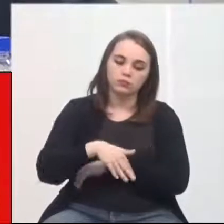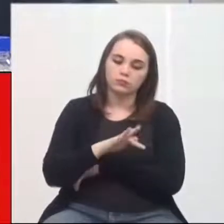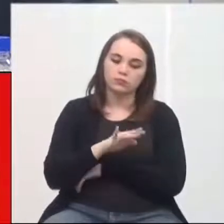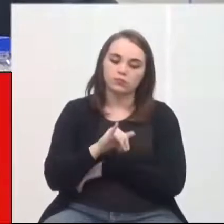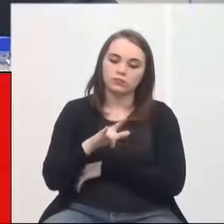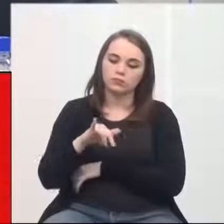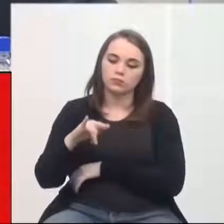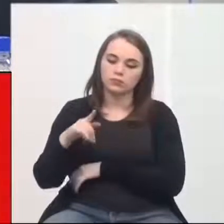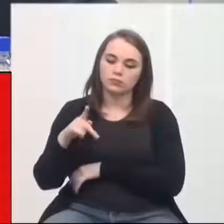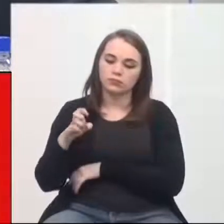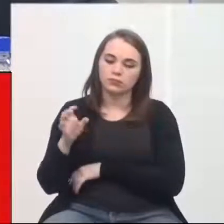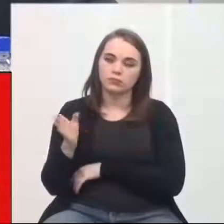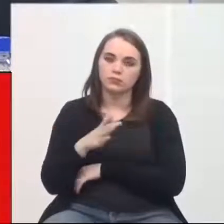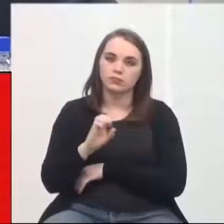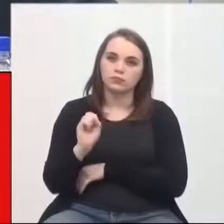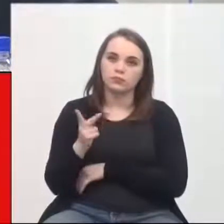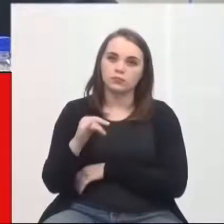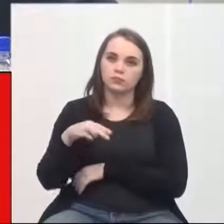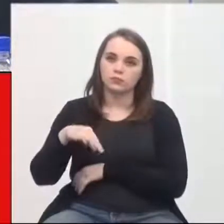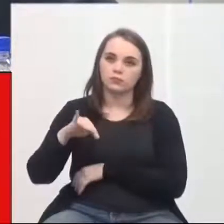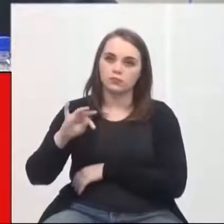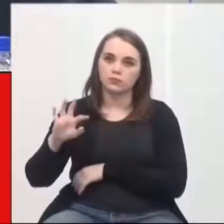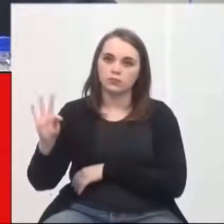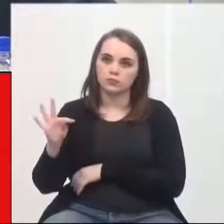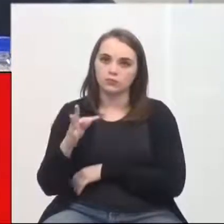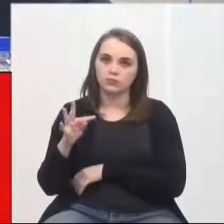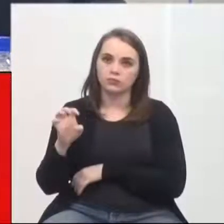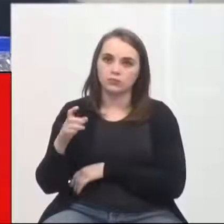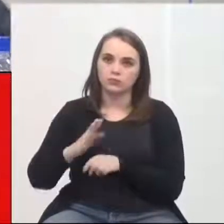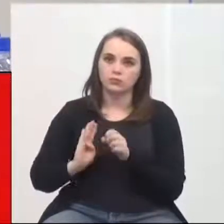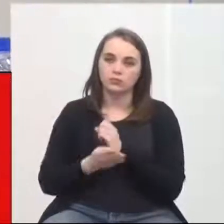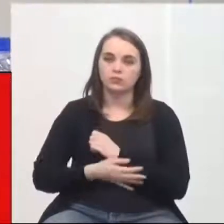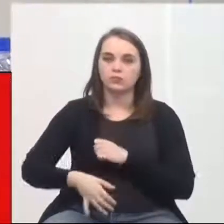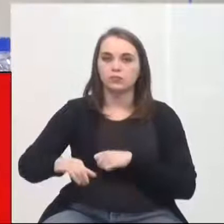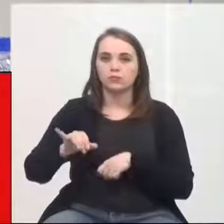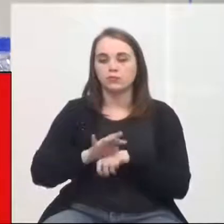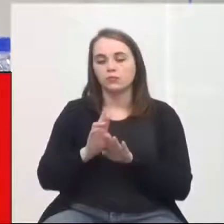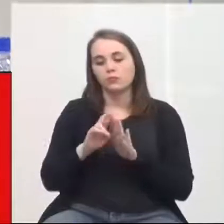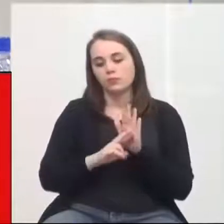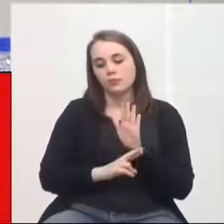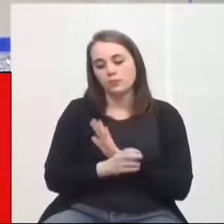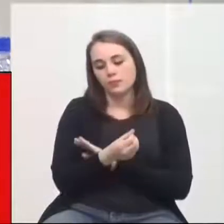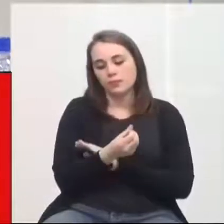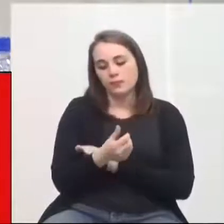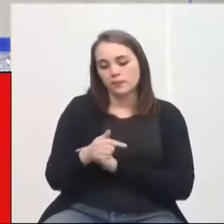ao primeiro tabelionato de notas e protestos centro. Requerimento